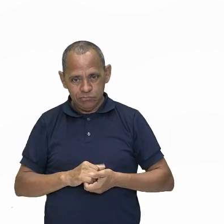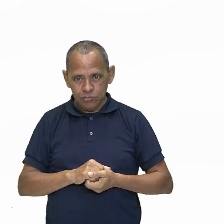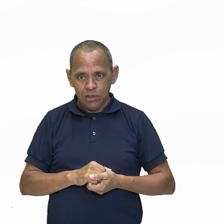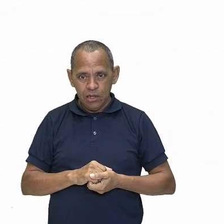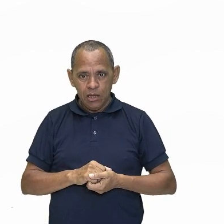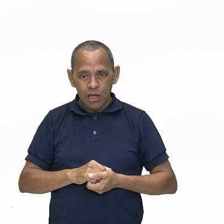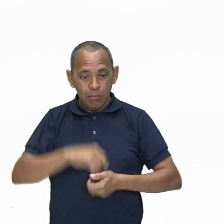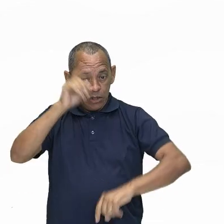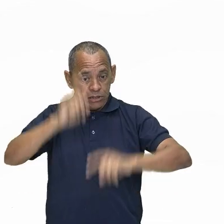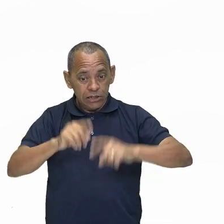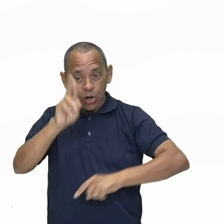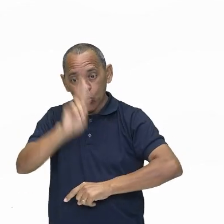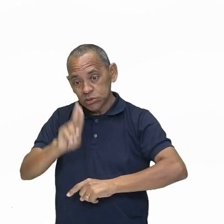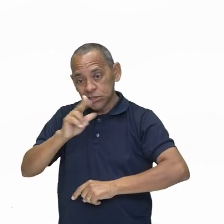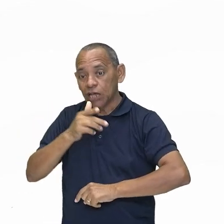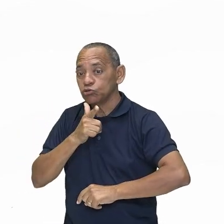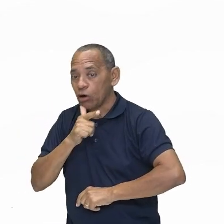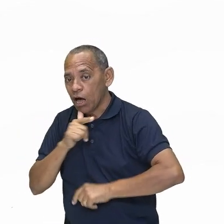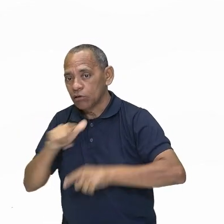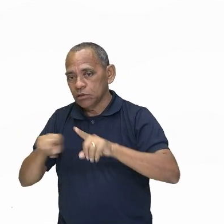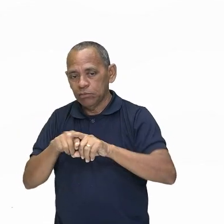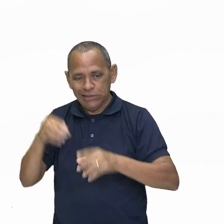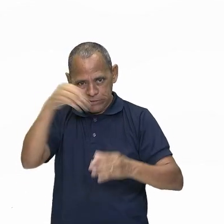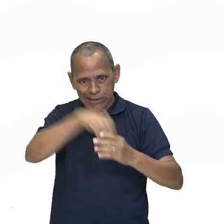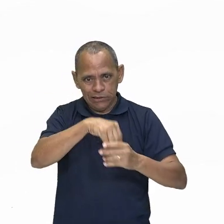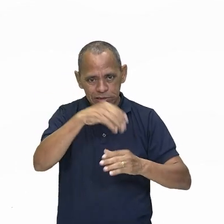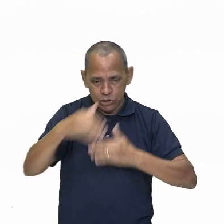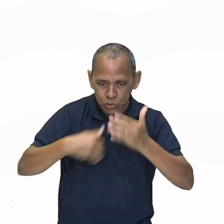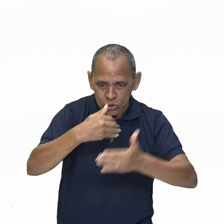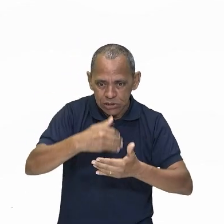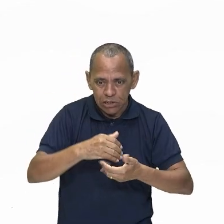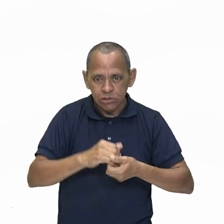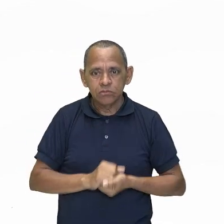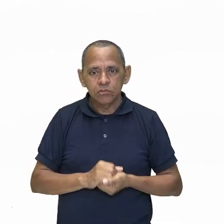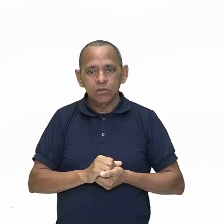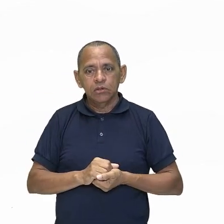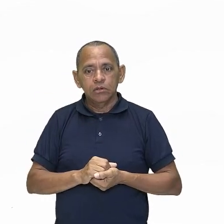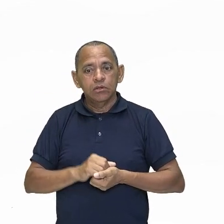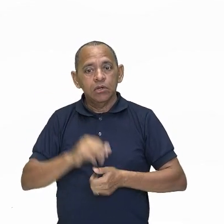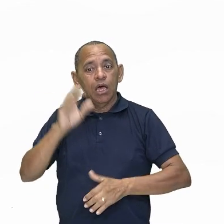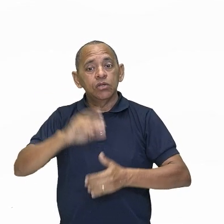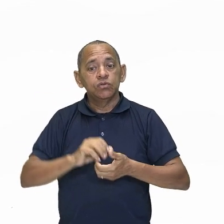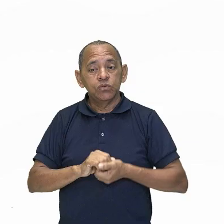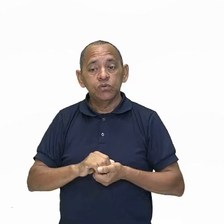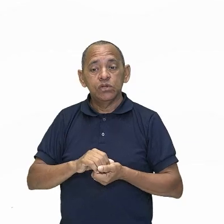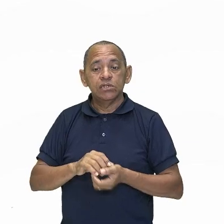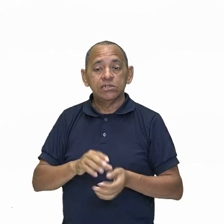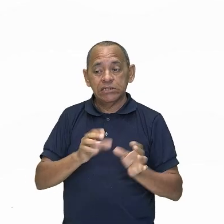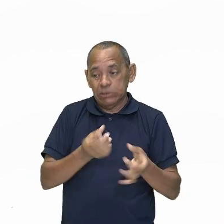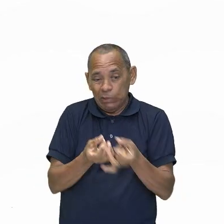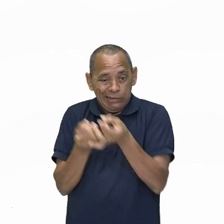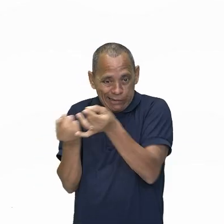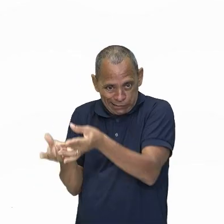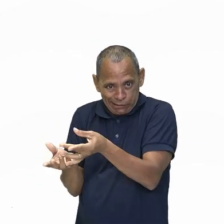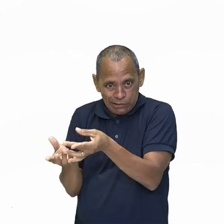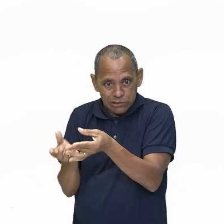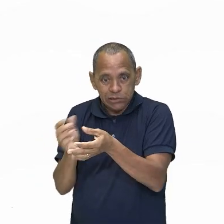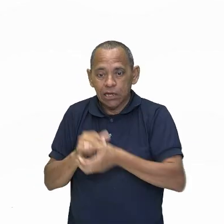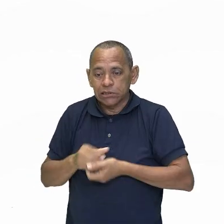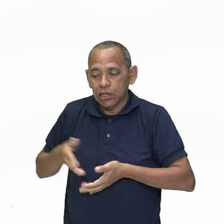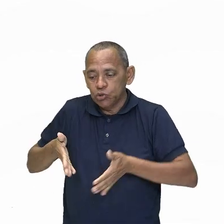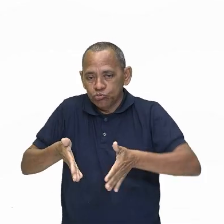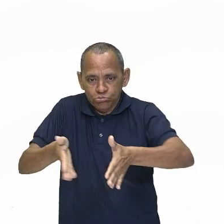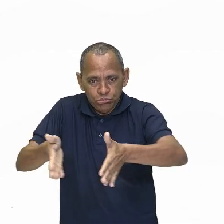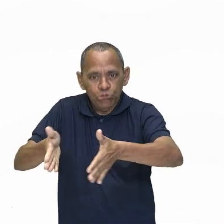é muito reutilizada. Uma hora ela vai ser descartada, e ela é descartada, claro, em